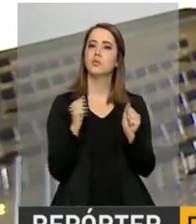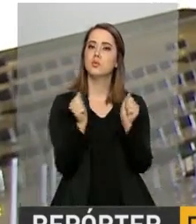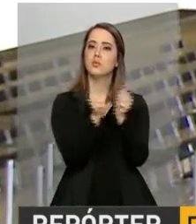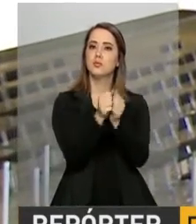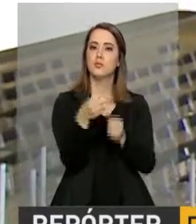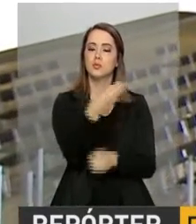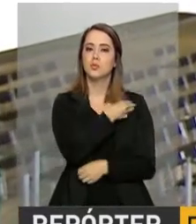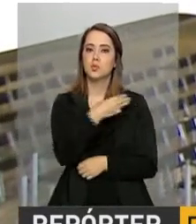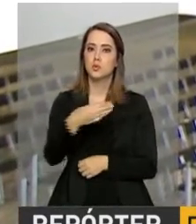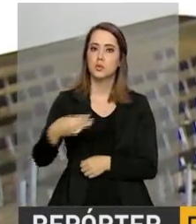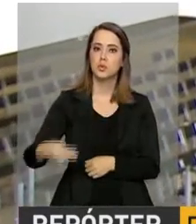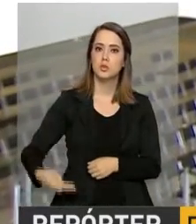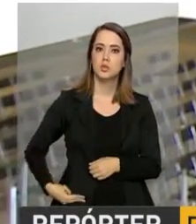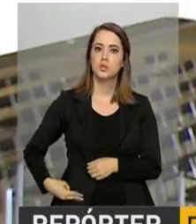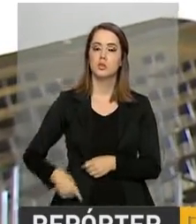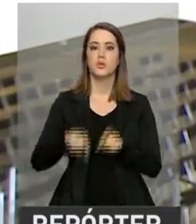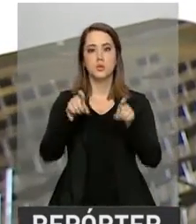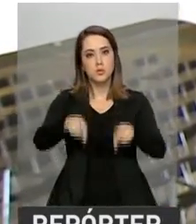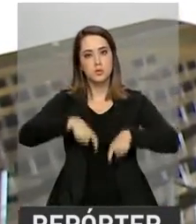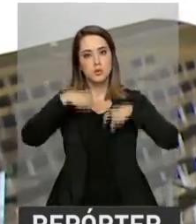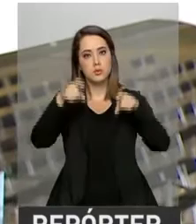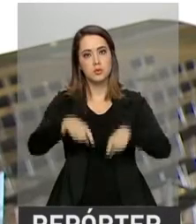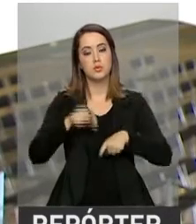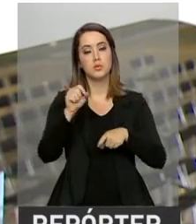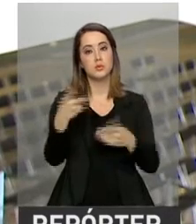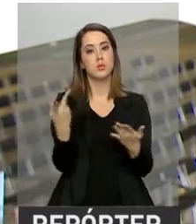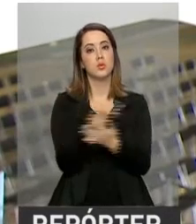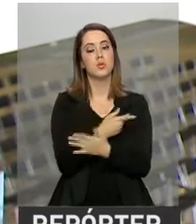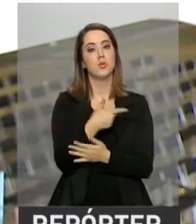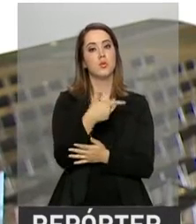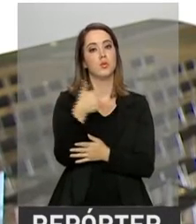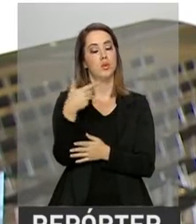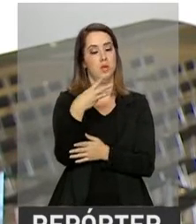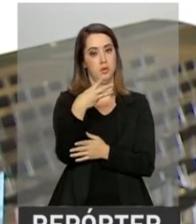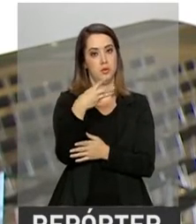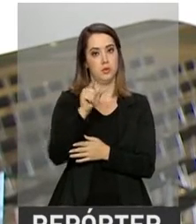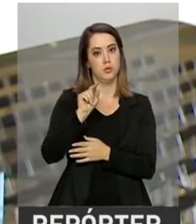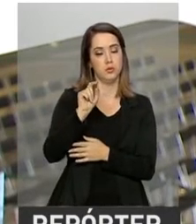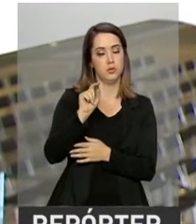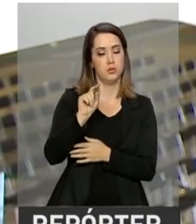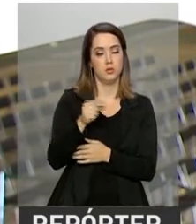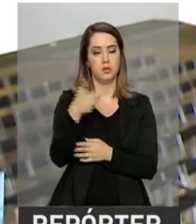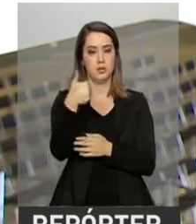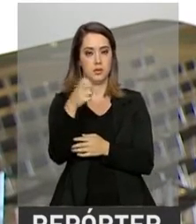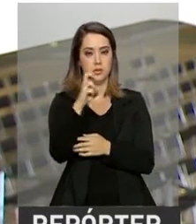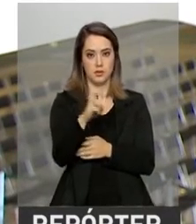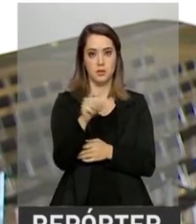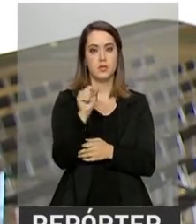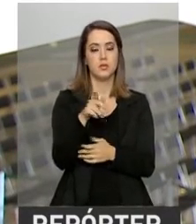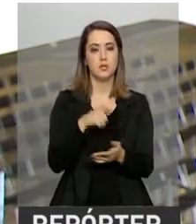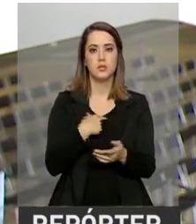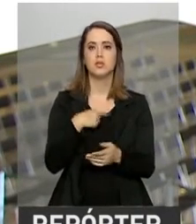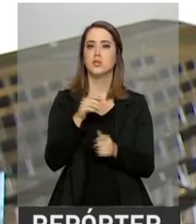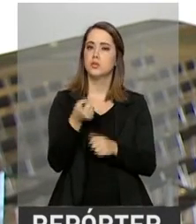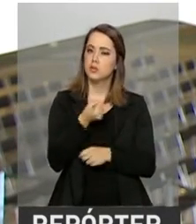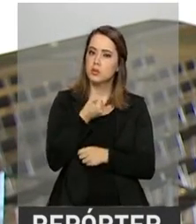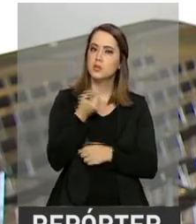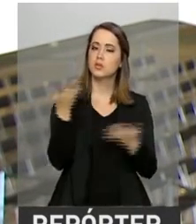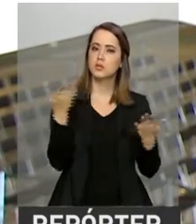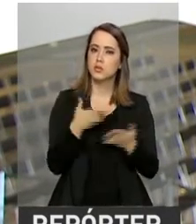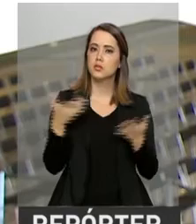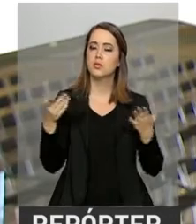ministro da agricultura blairo maggi esta cerimônia acontece às 13 15 aqui no palácio do planalto e que vai ser transmitida ao vivo